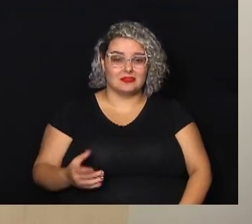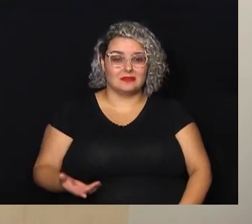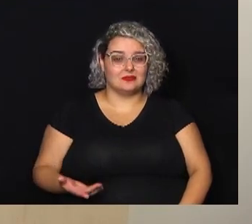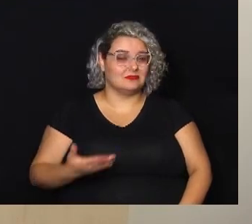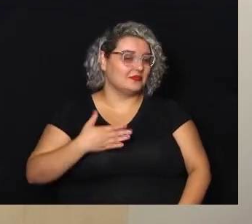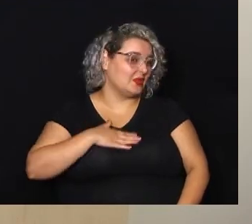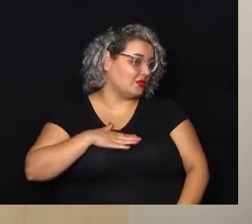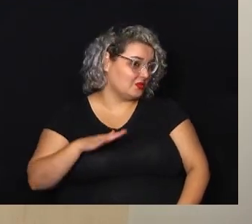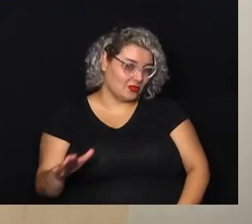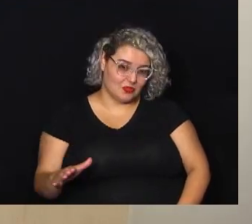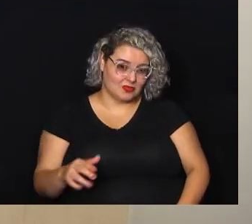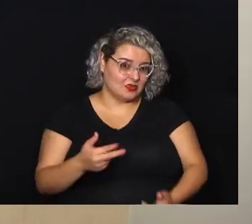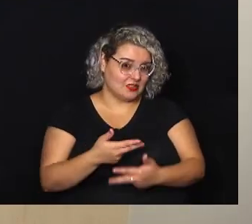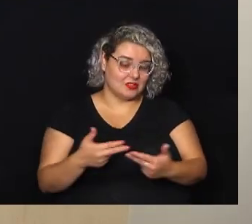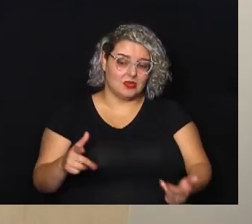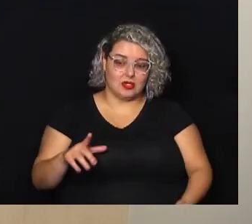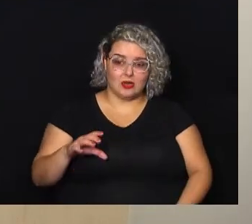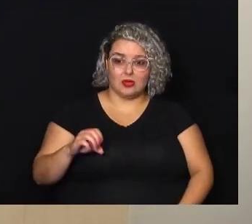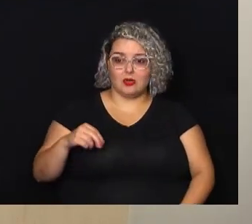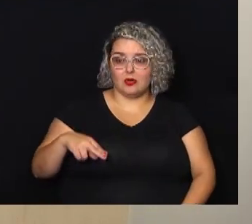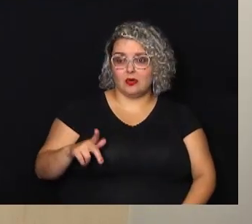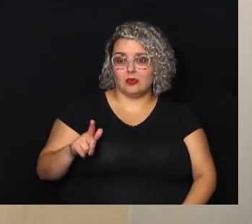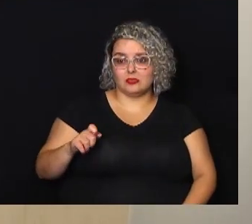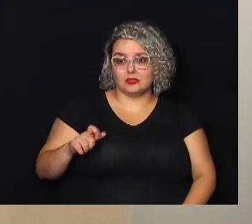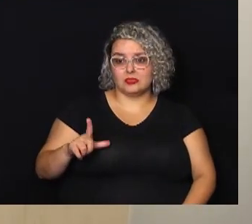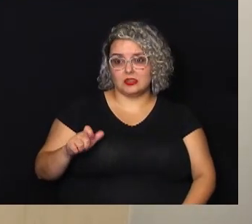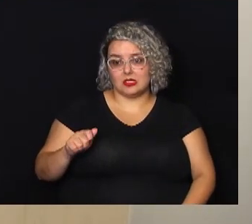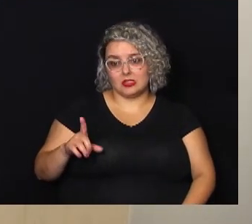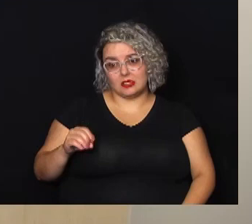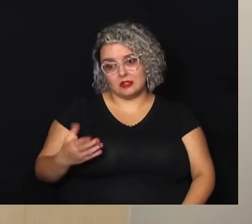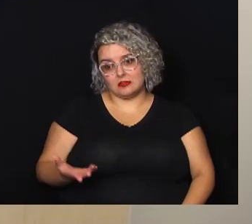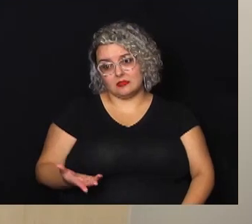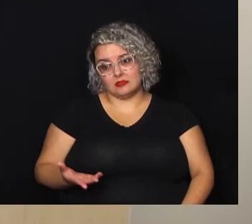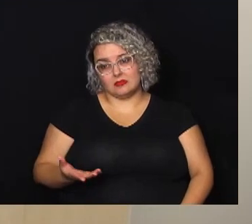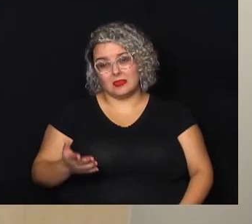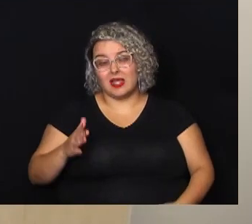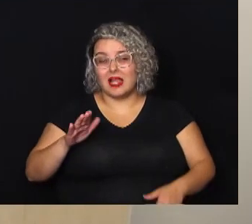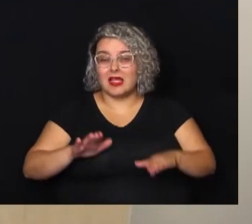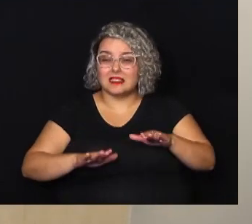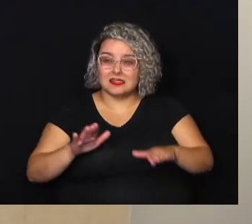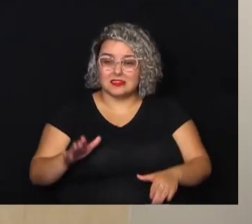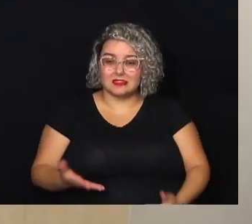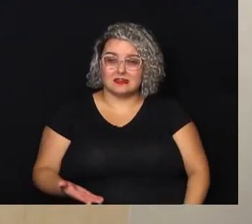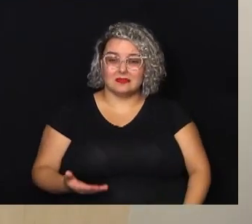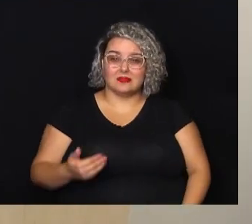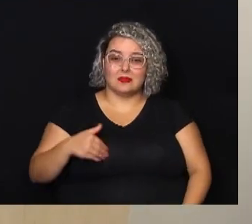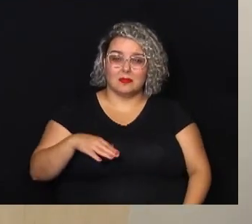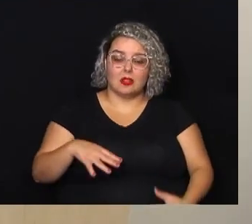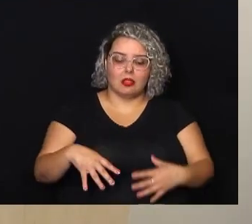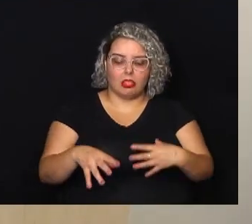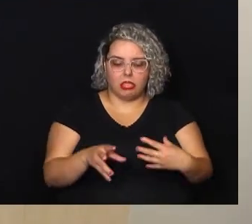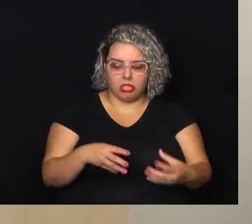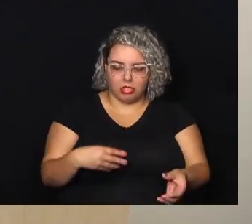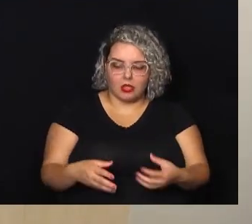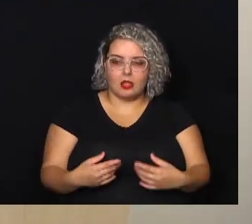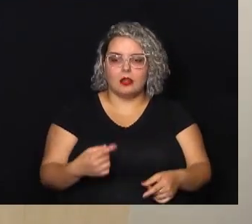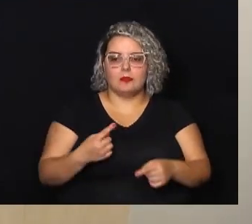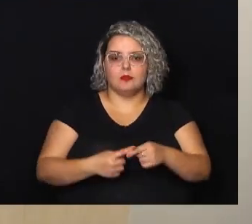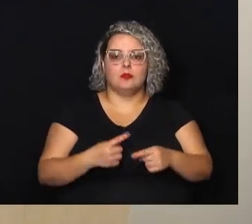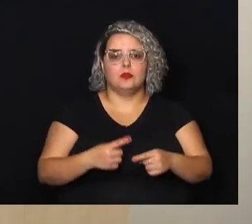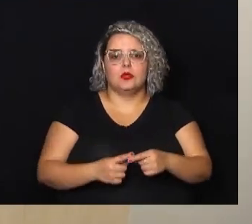fã das coisas congeladas. Sim. Mas acho que talvez ela fique mais mole,